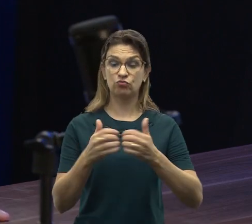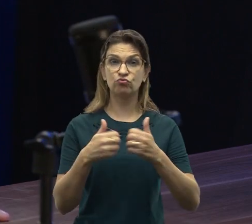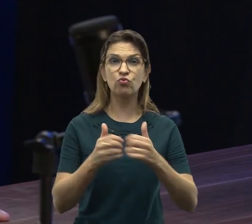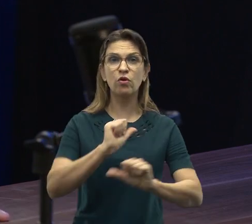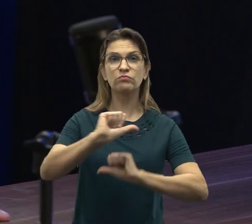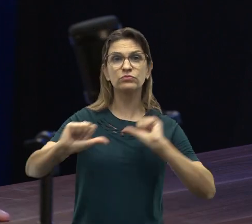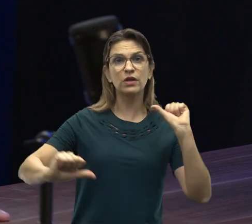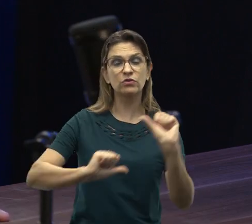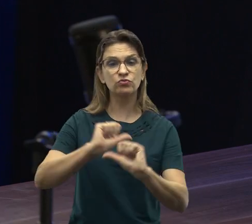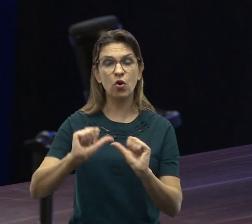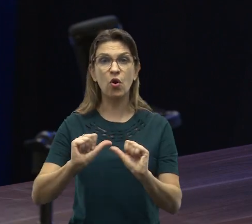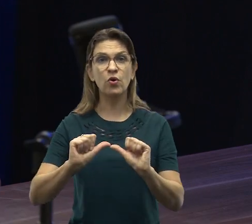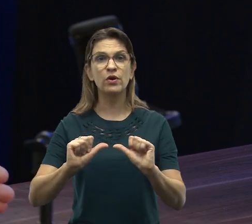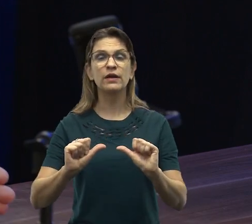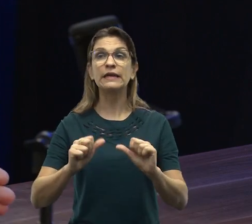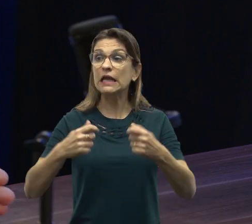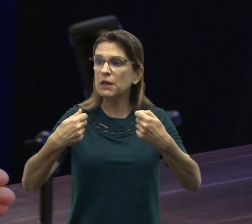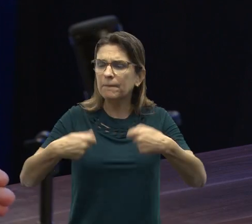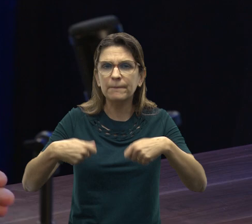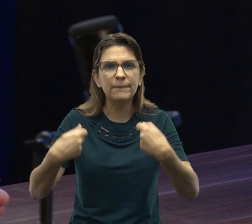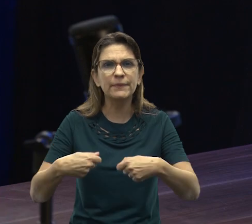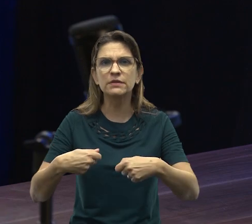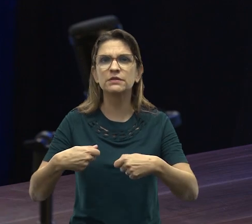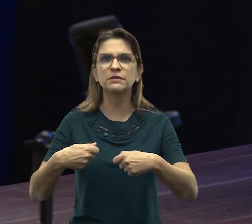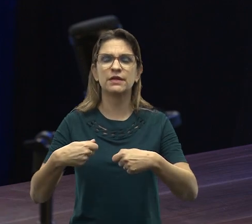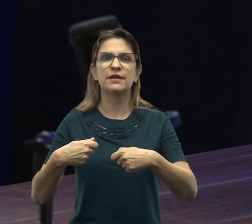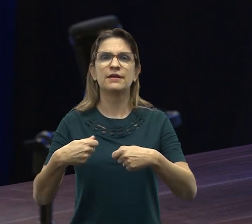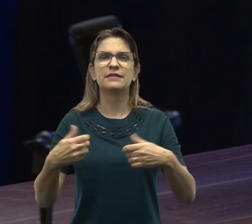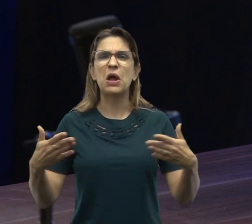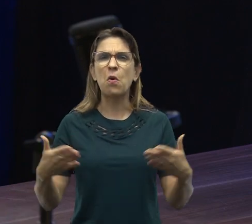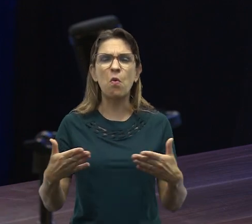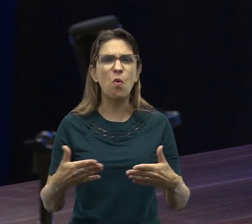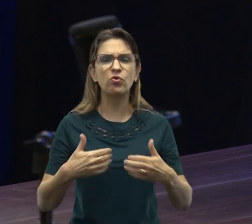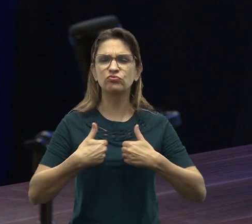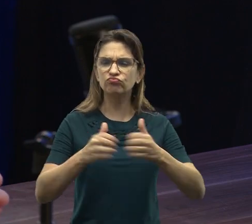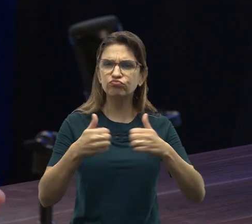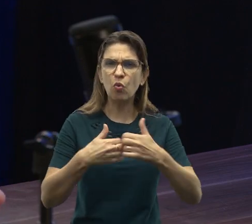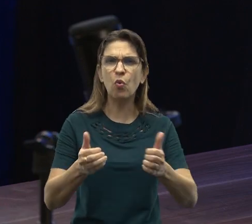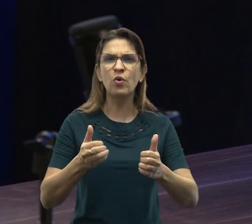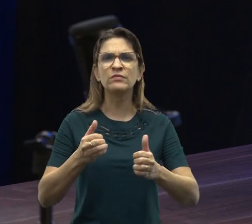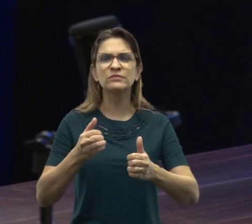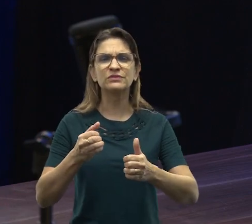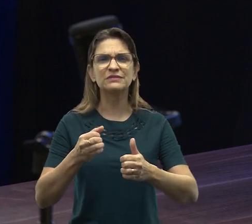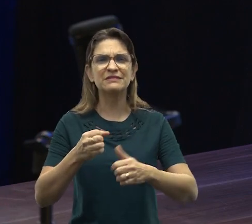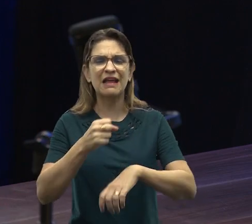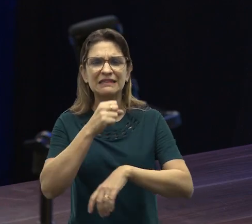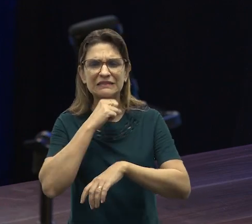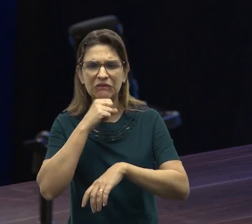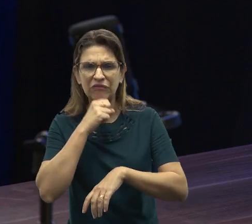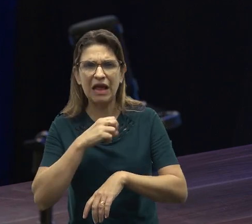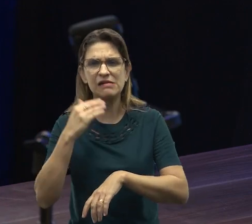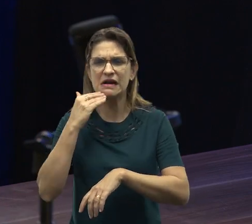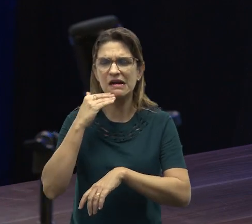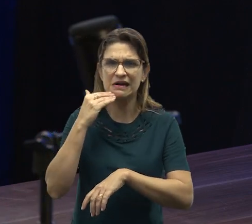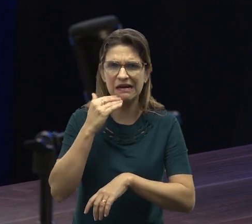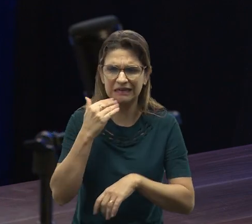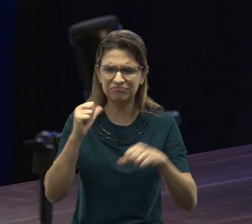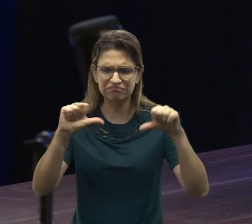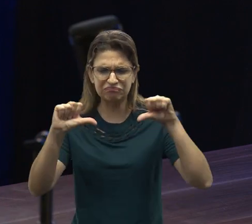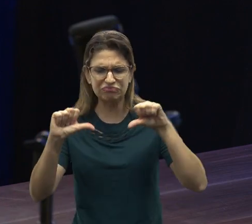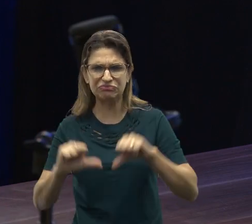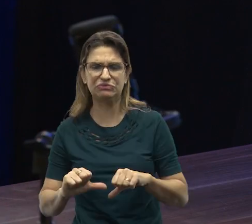gente precisa realmente ter. Hoje a gente está andando com ônibus velho, o usuário está andando com ônibus de péssima